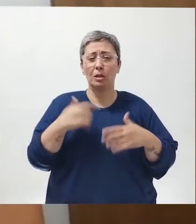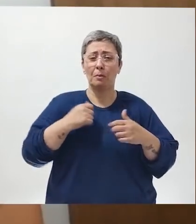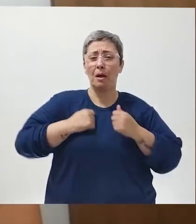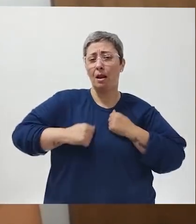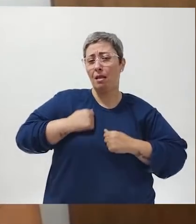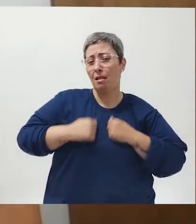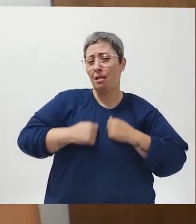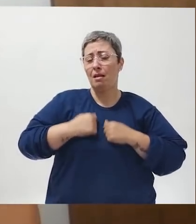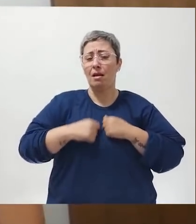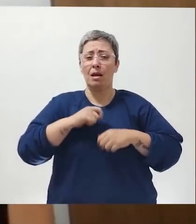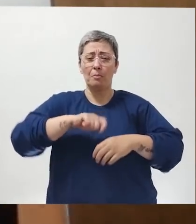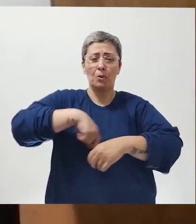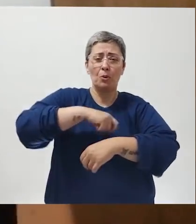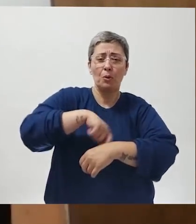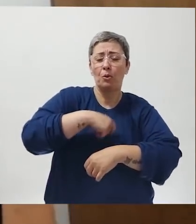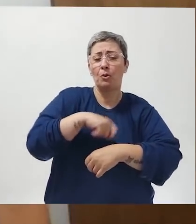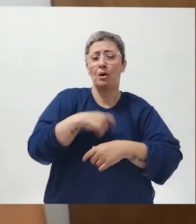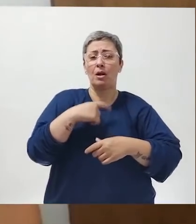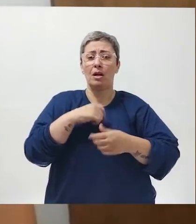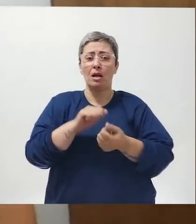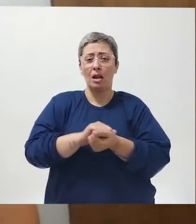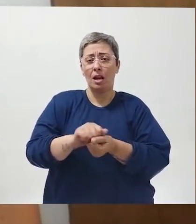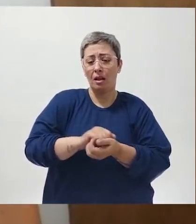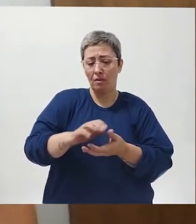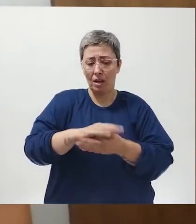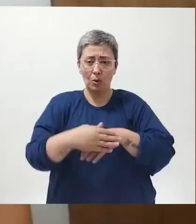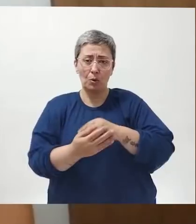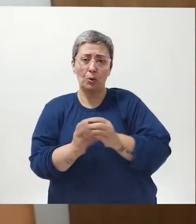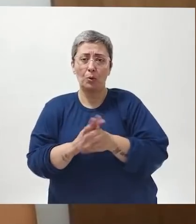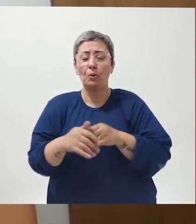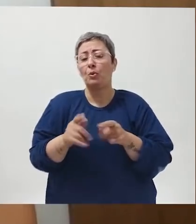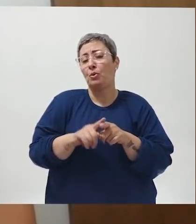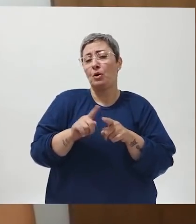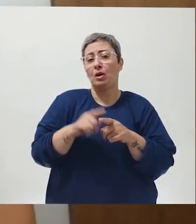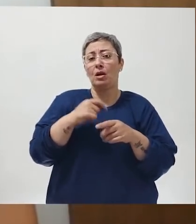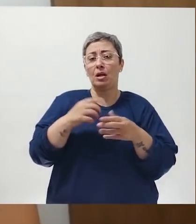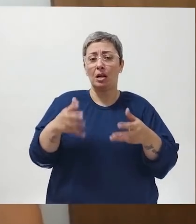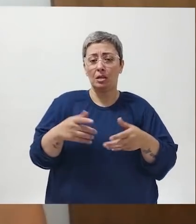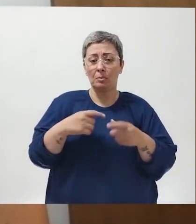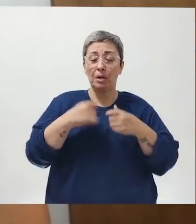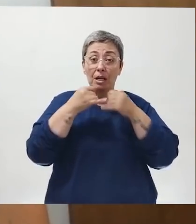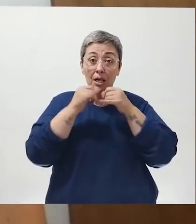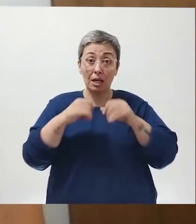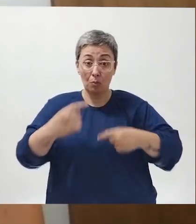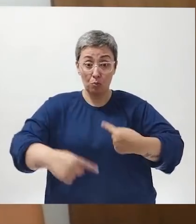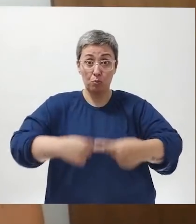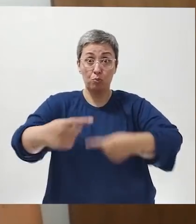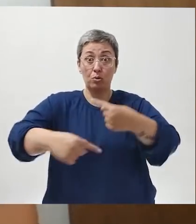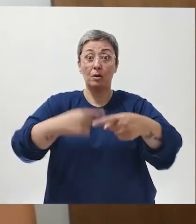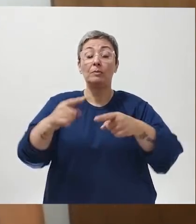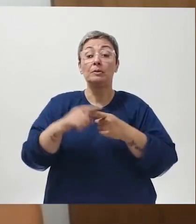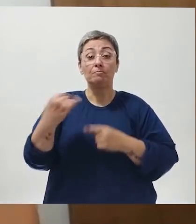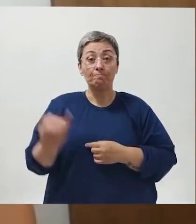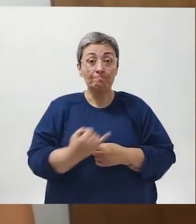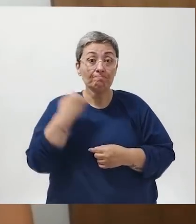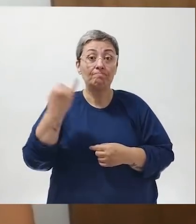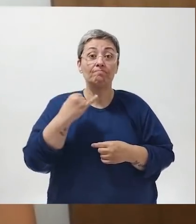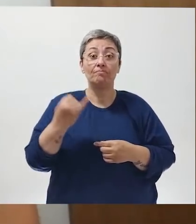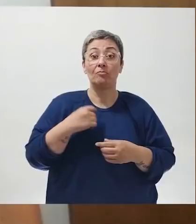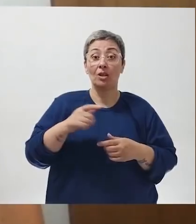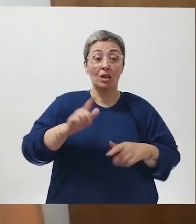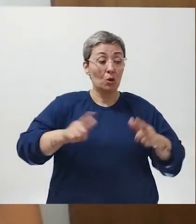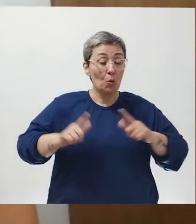nos higienizar, para cozinhar, para lavar os alimentos, na produção de energia elétrica. A água é importante na